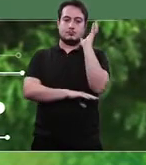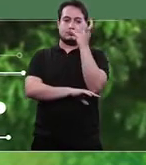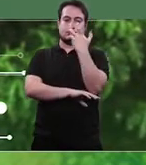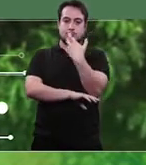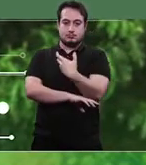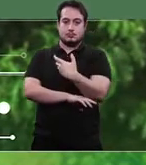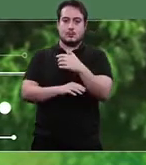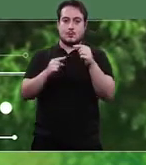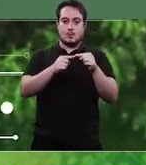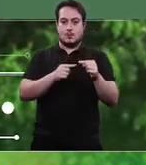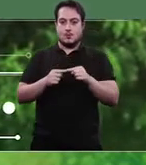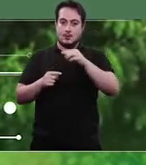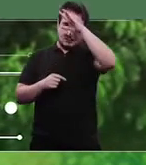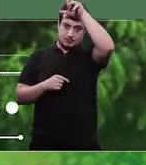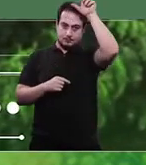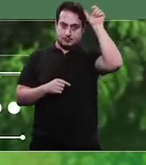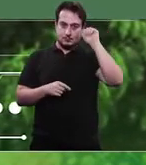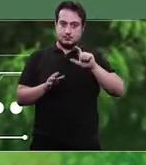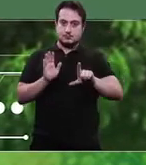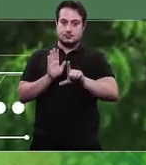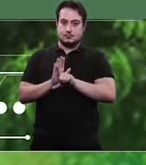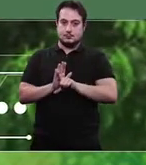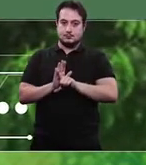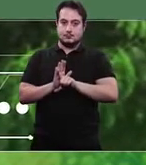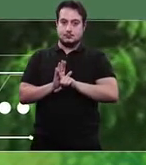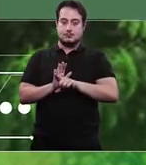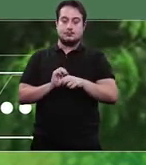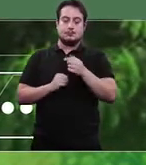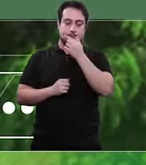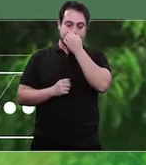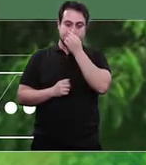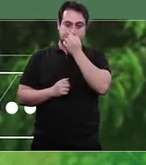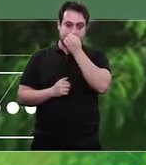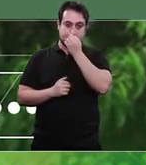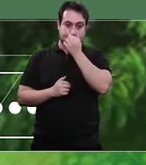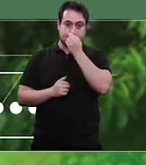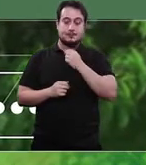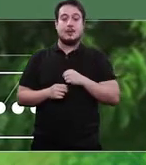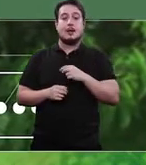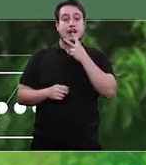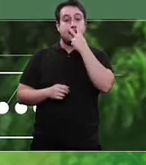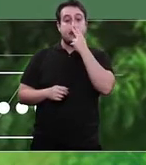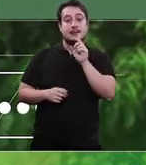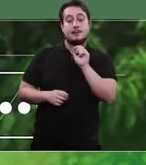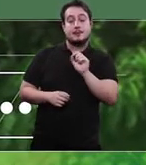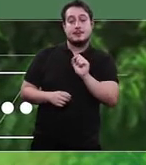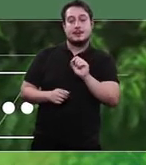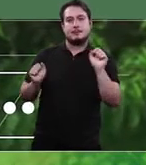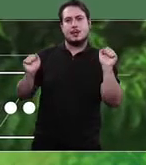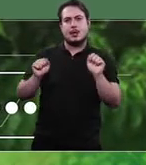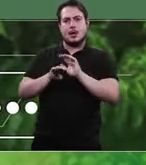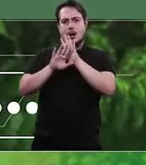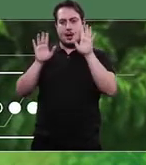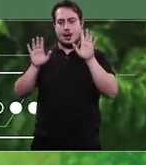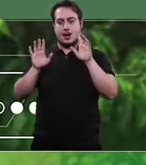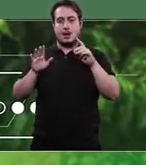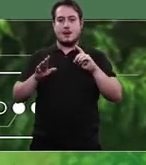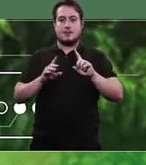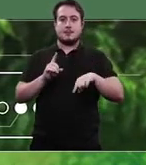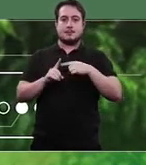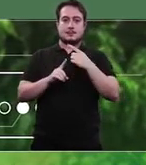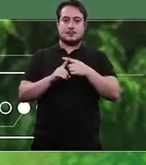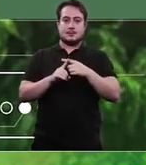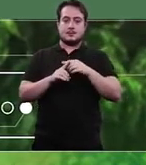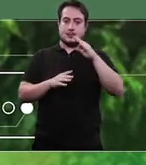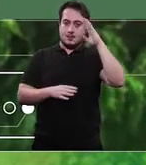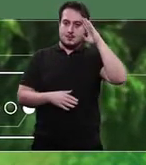Amazônia Legal. Então, nós percebemos claramente que, por exemplo, o Mato Grosso, ele, além de liderar essa